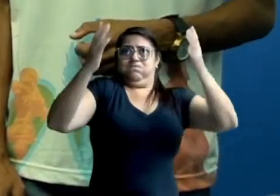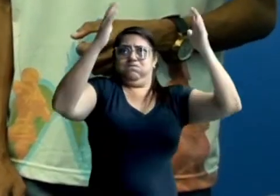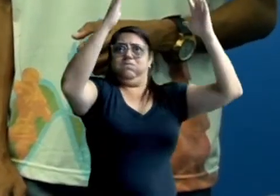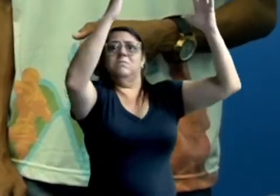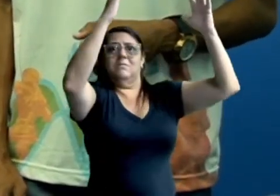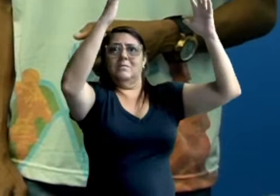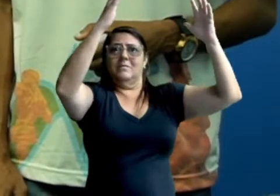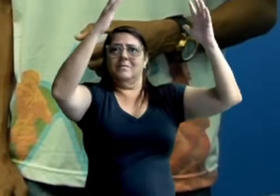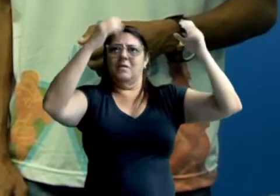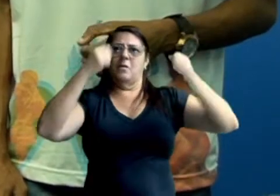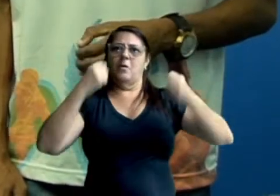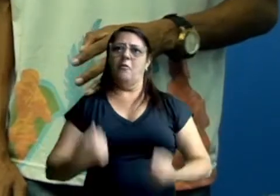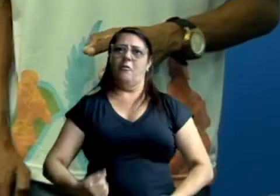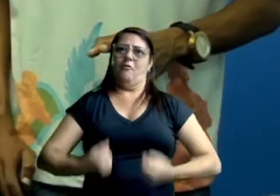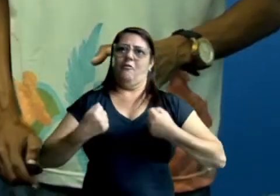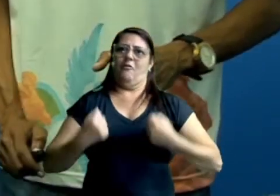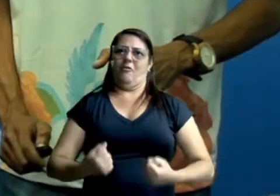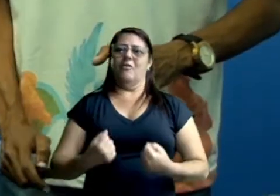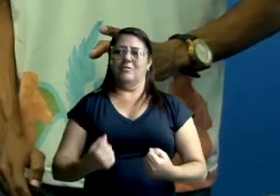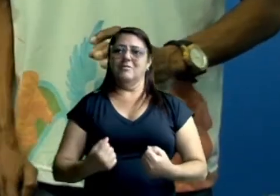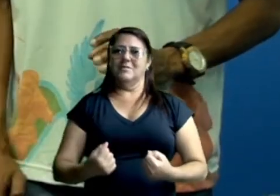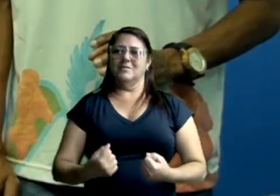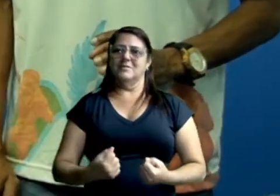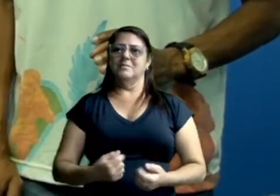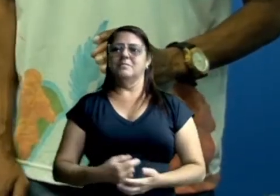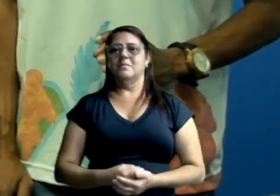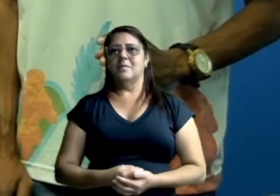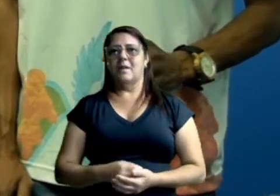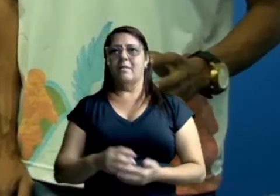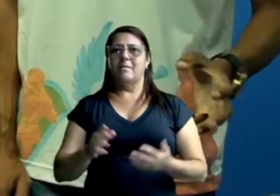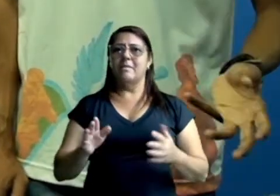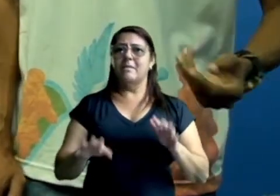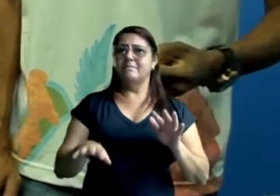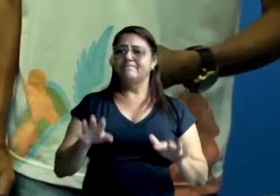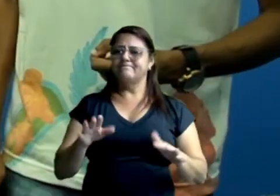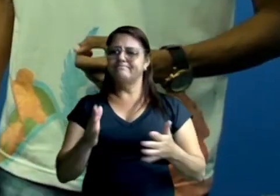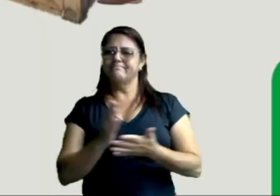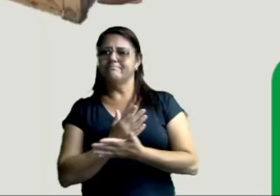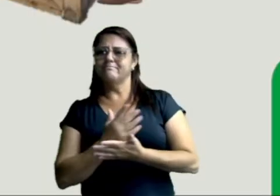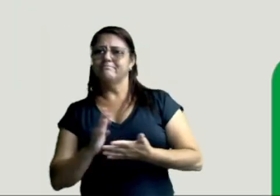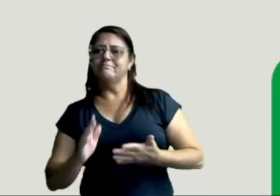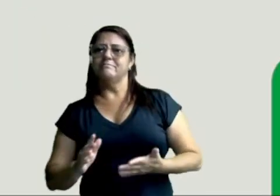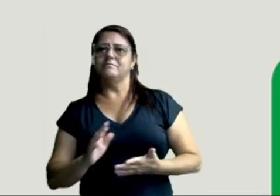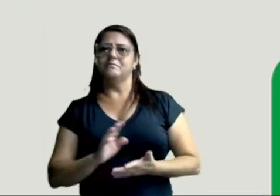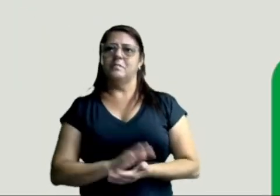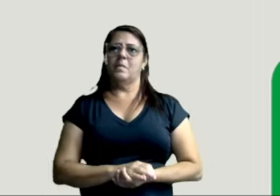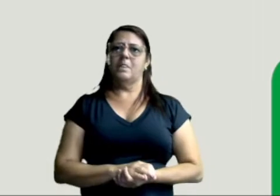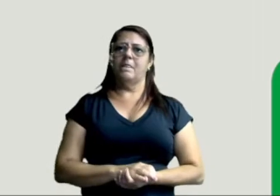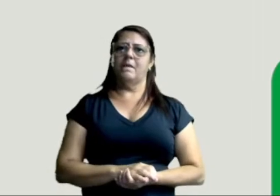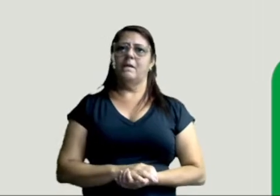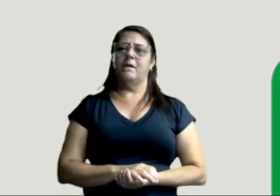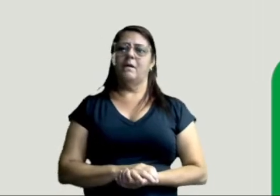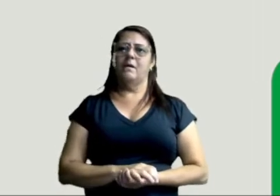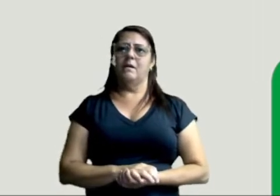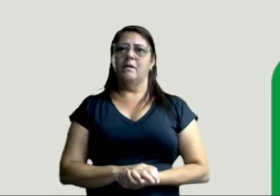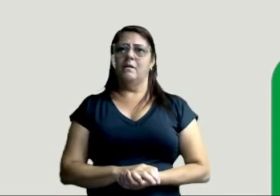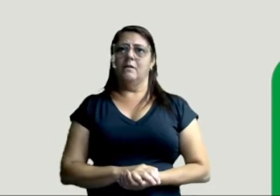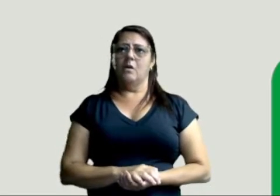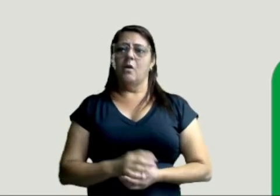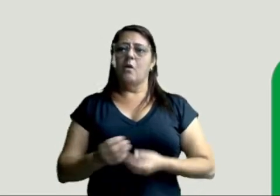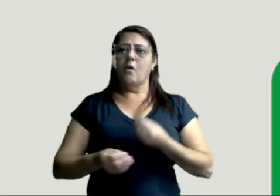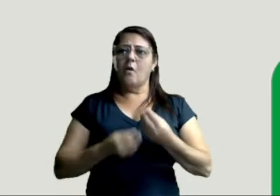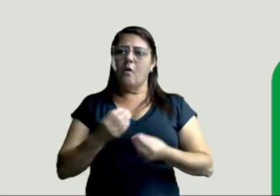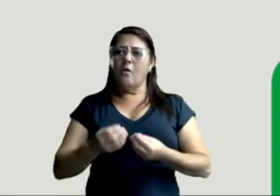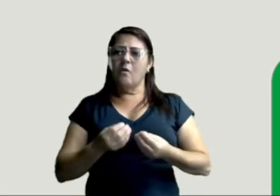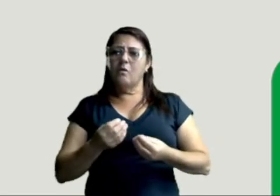colocar. Beleza? Então, basicamente, é estudo da força. Volta aqui para mim no slide. Olha, como é que eu